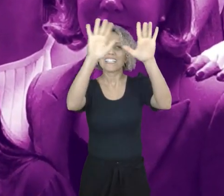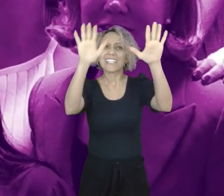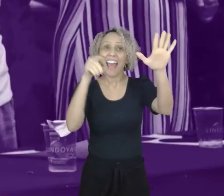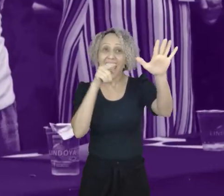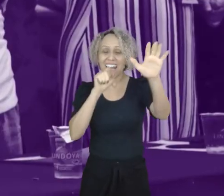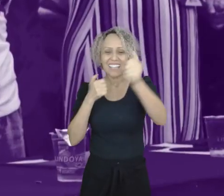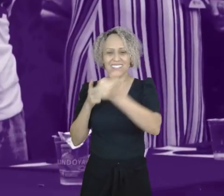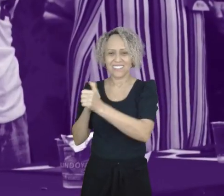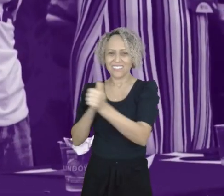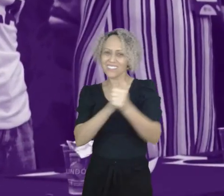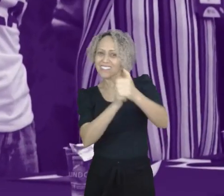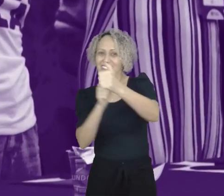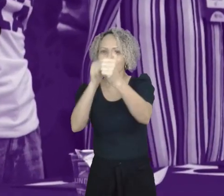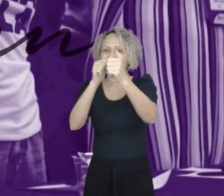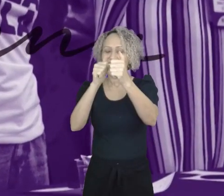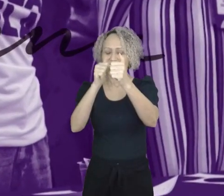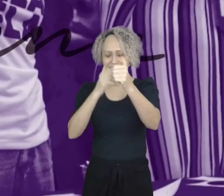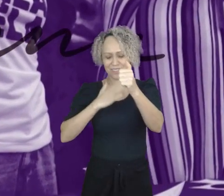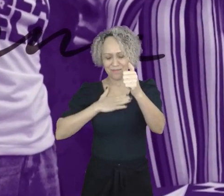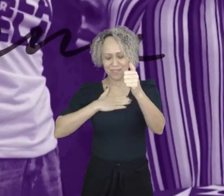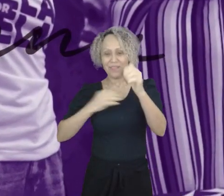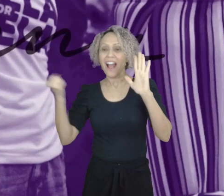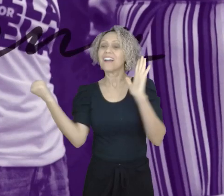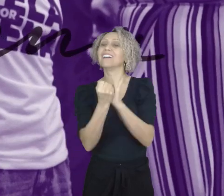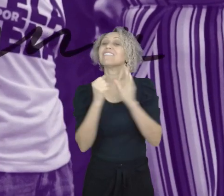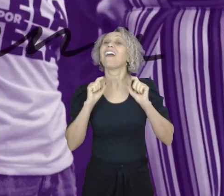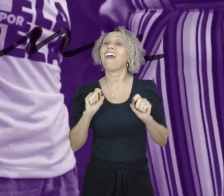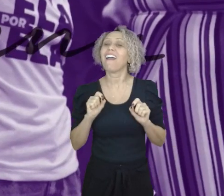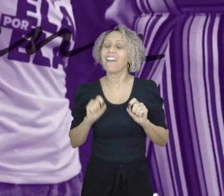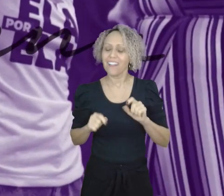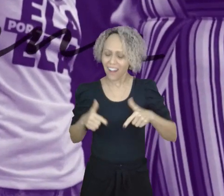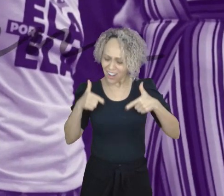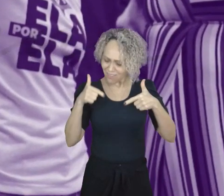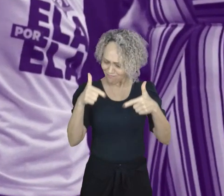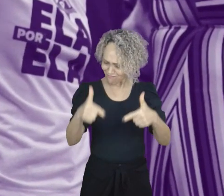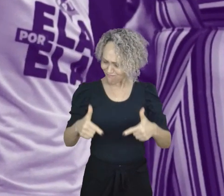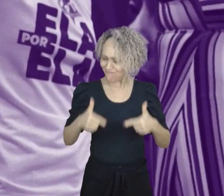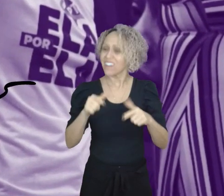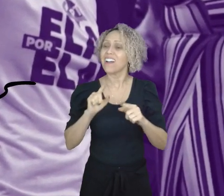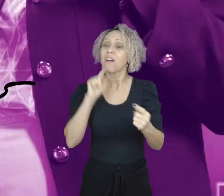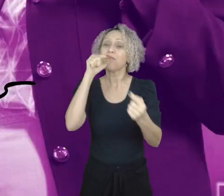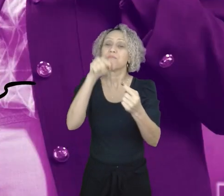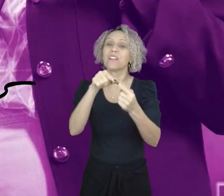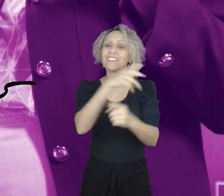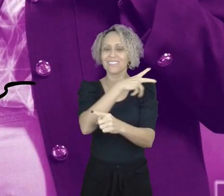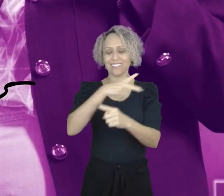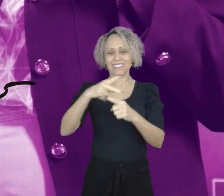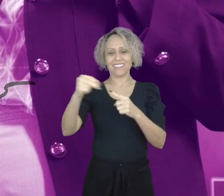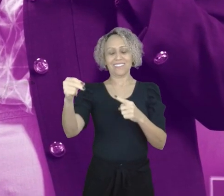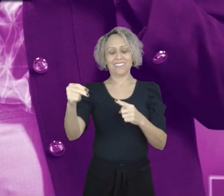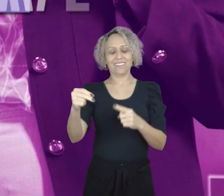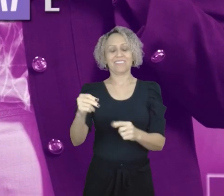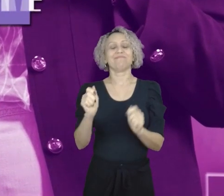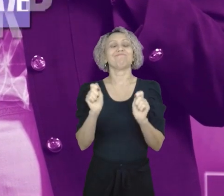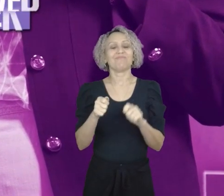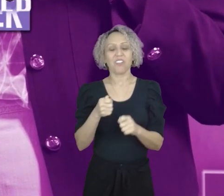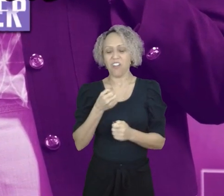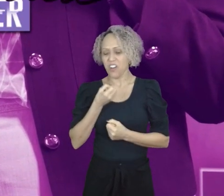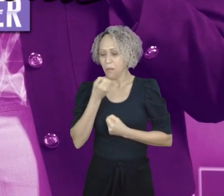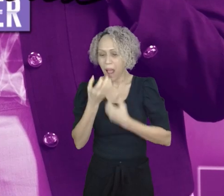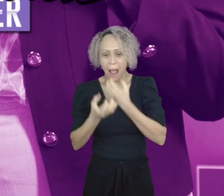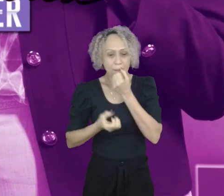vai me guiar. Ser guerreira é minha sina, batalhando pra vencer. Tenho voz pra